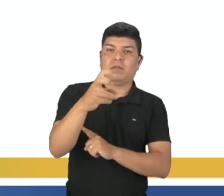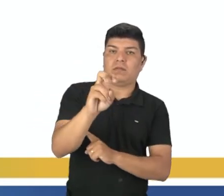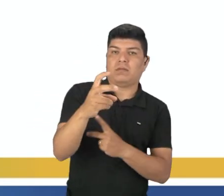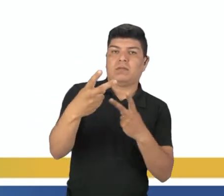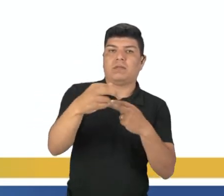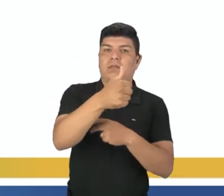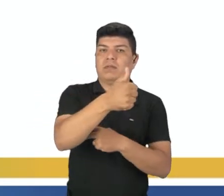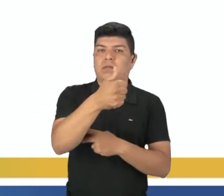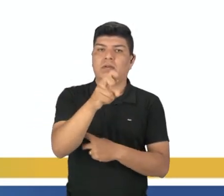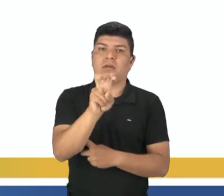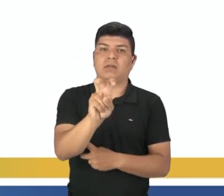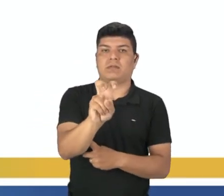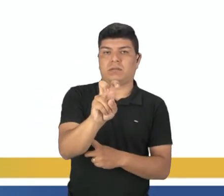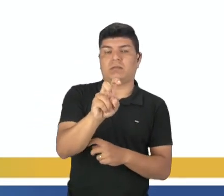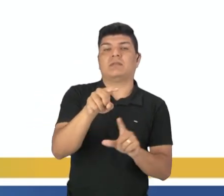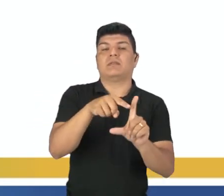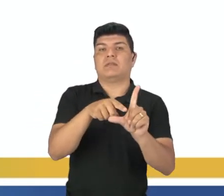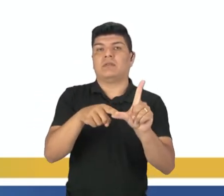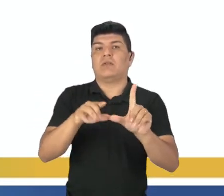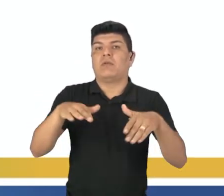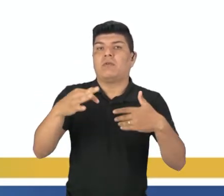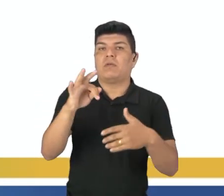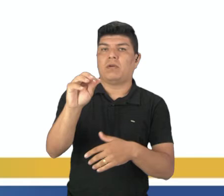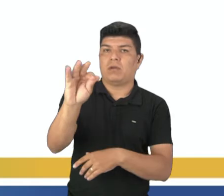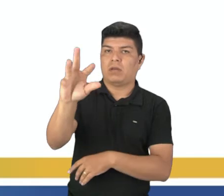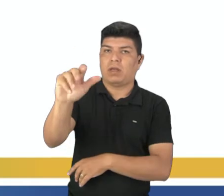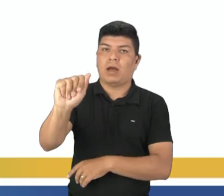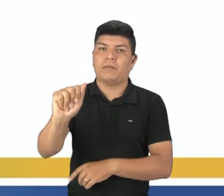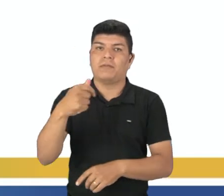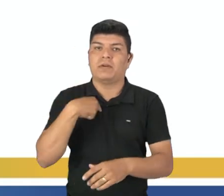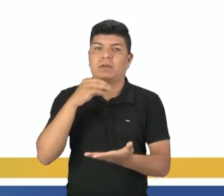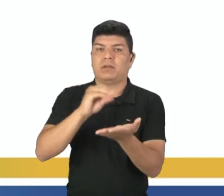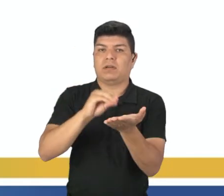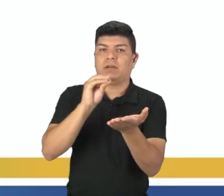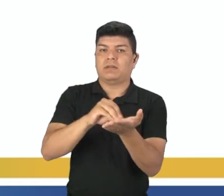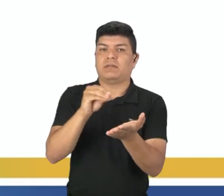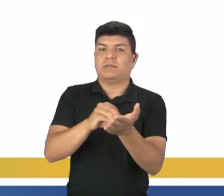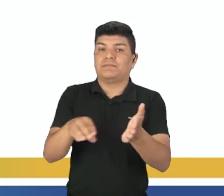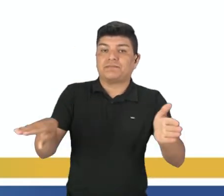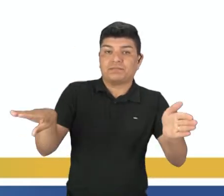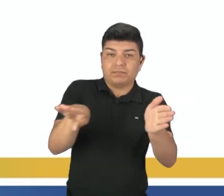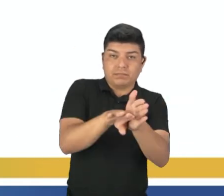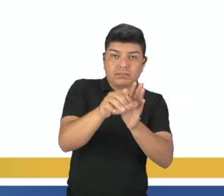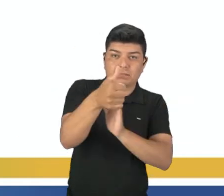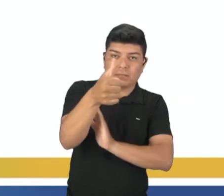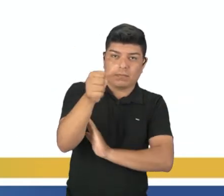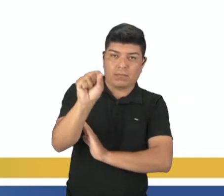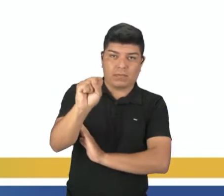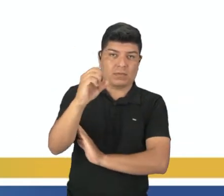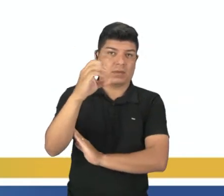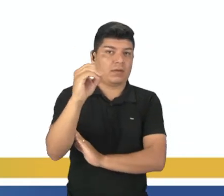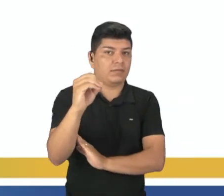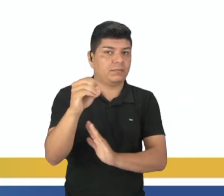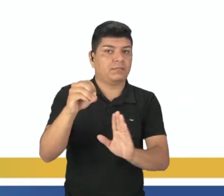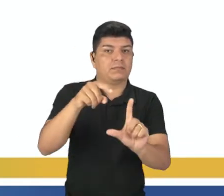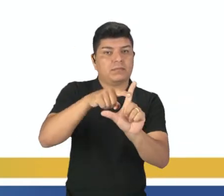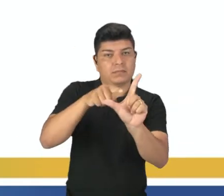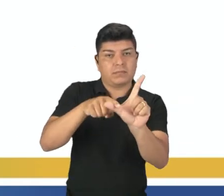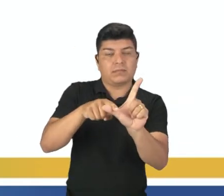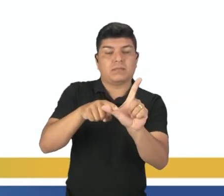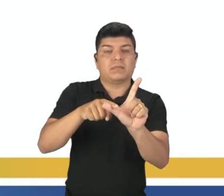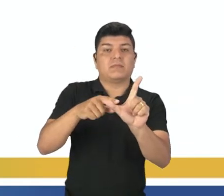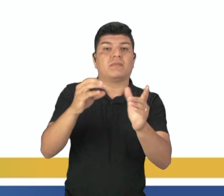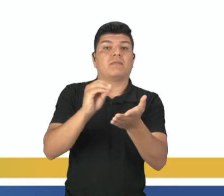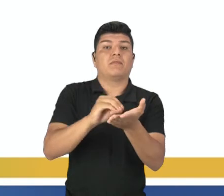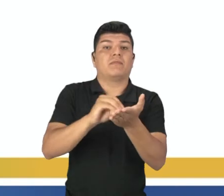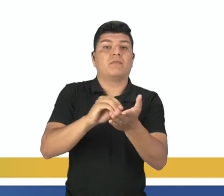então quanto que seria o ângulo alfa, né? O ângulo alfa seria o que falta para chegar em 180 graus, certo? Então, para chegar em 180